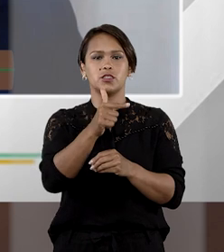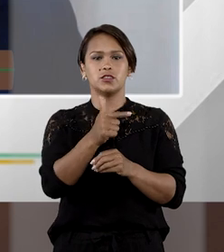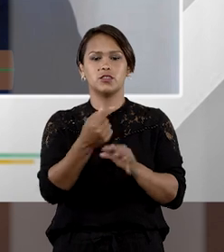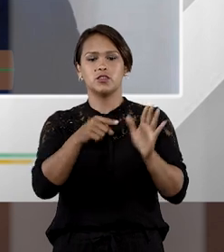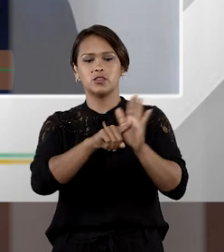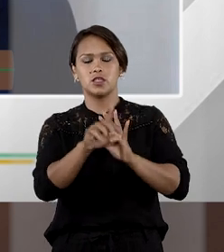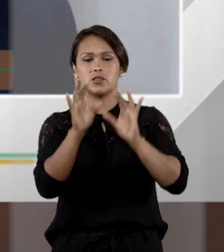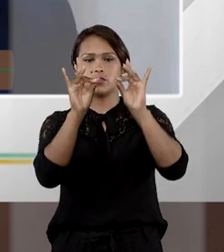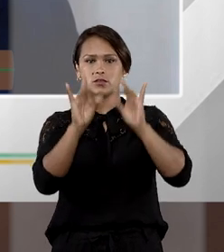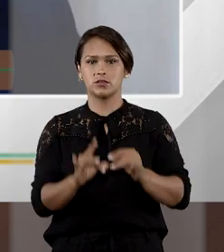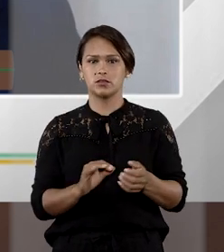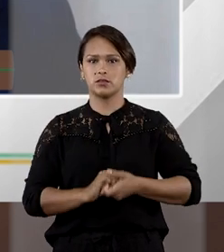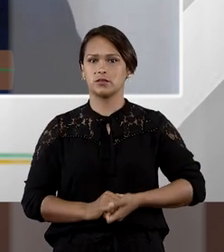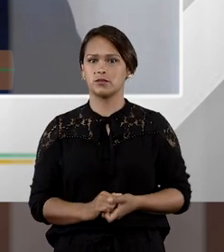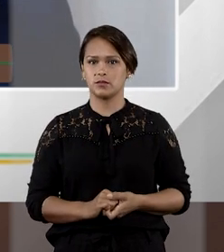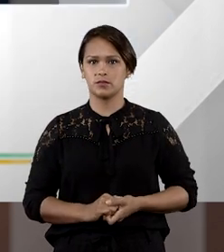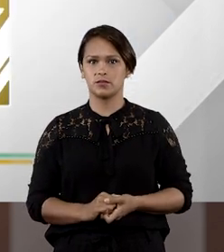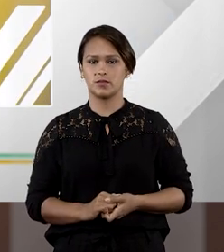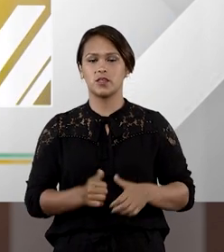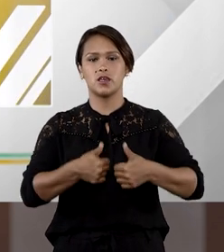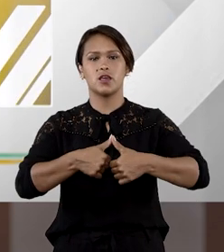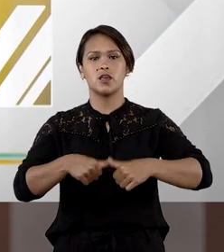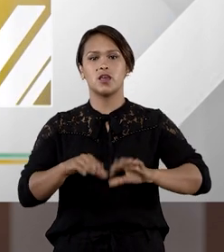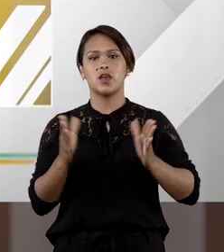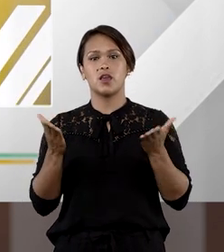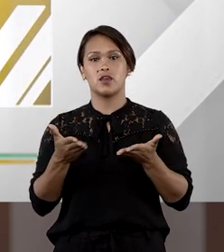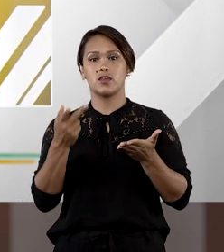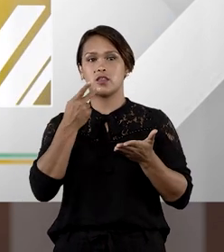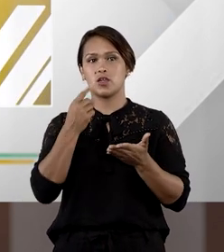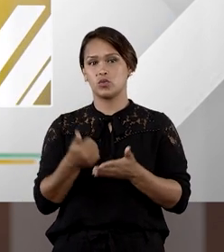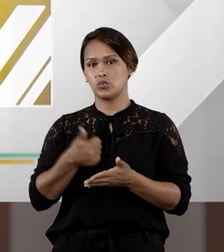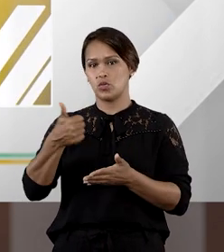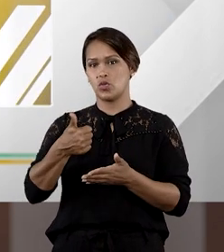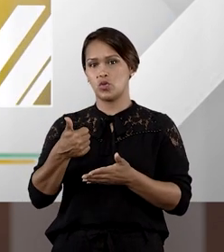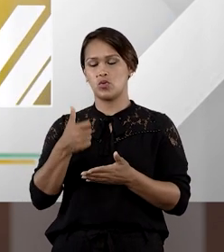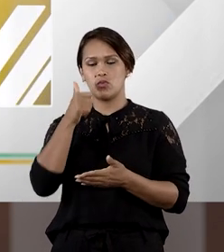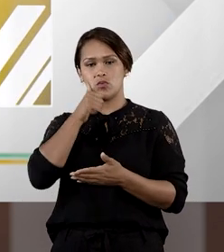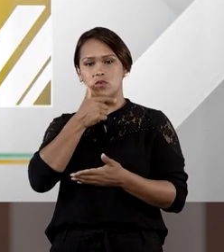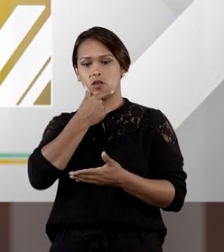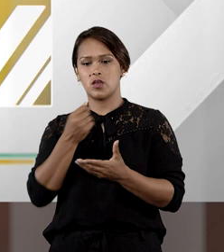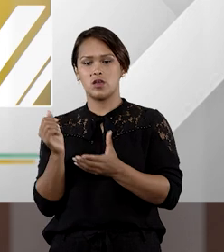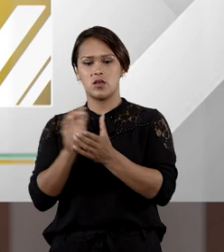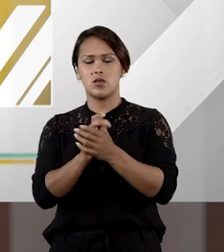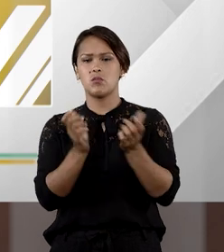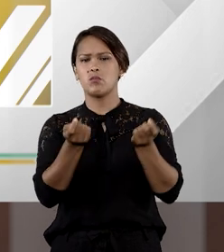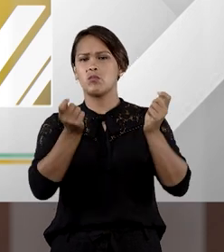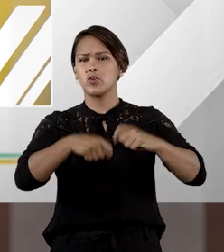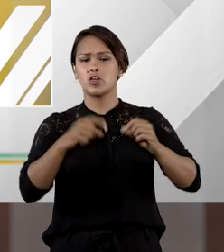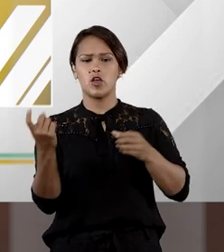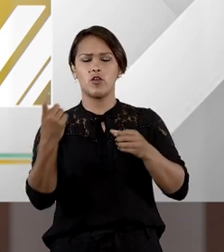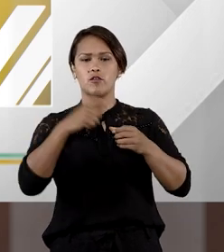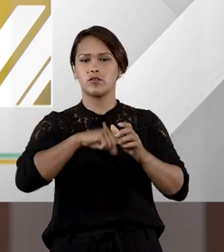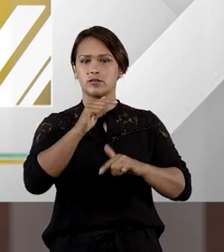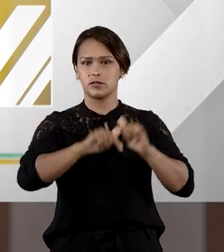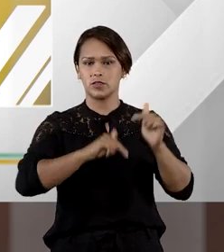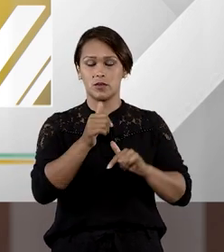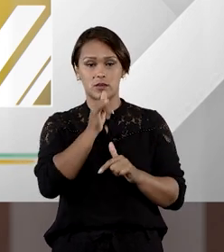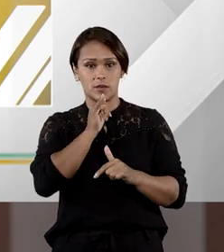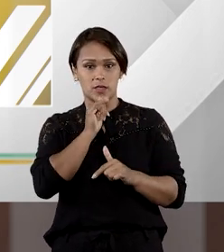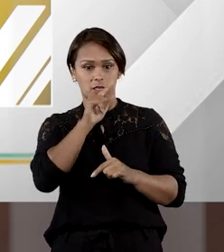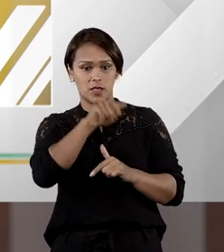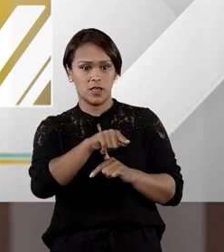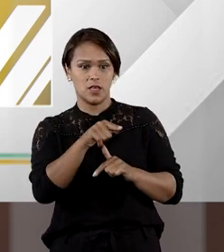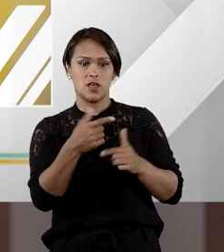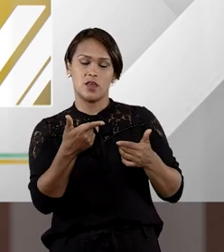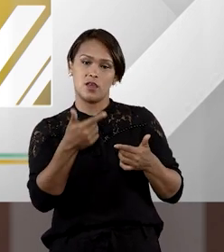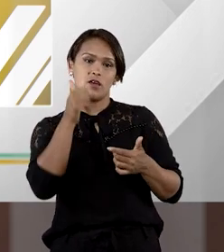das peculiaridades. Então, no caso de um dos cônjuges estiver impossibilitado de retornar ao trabalho, por exemplo, no